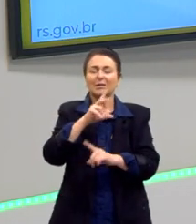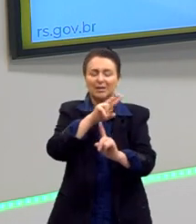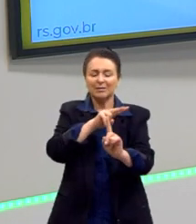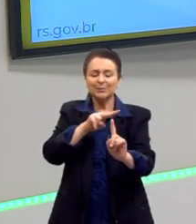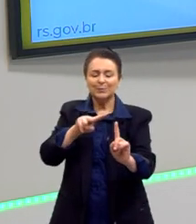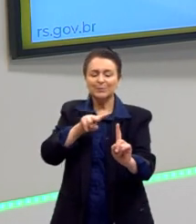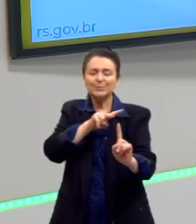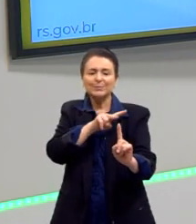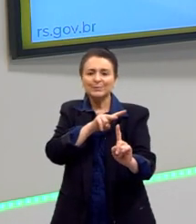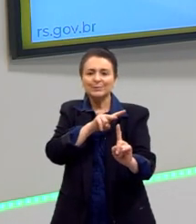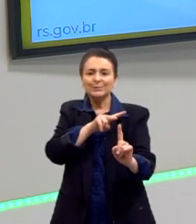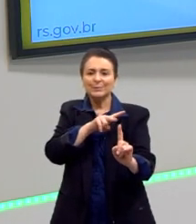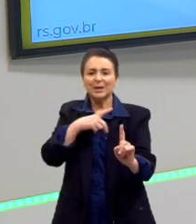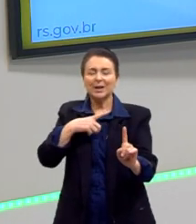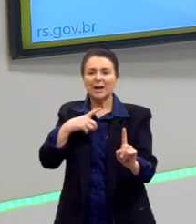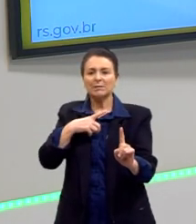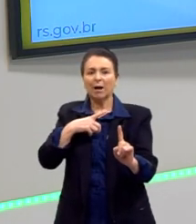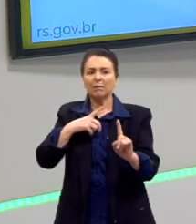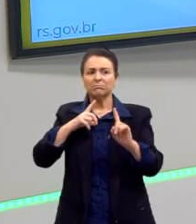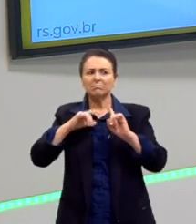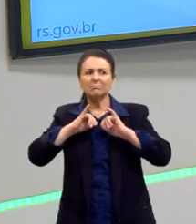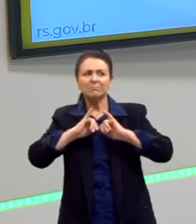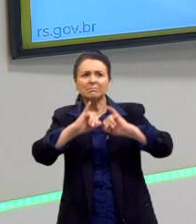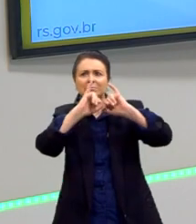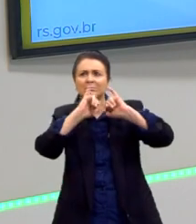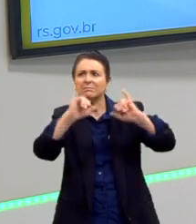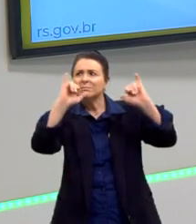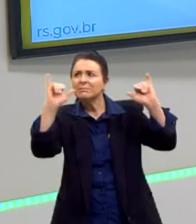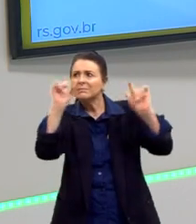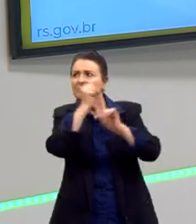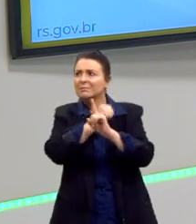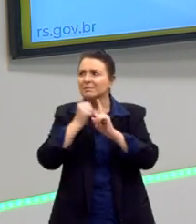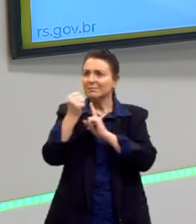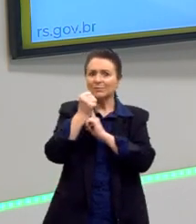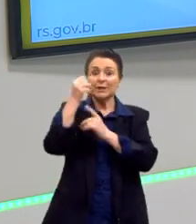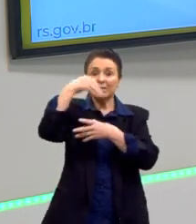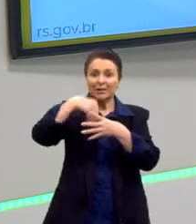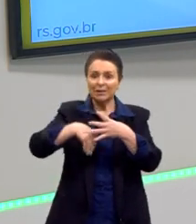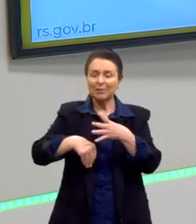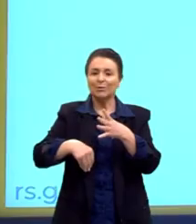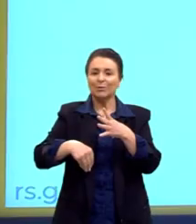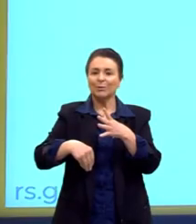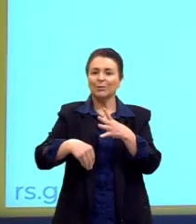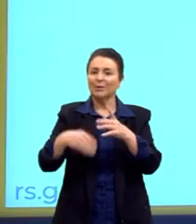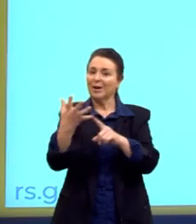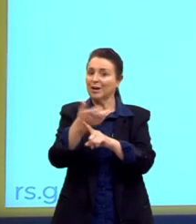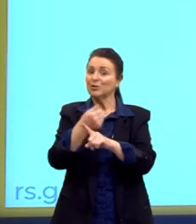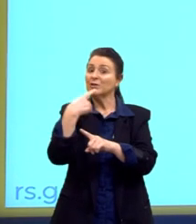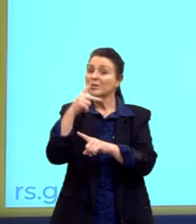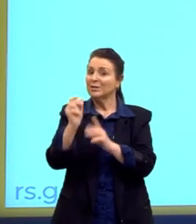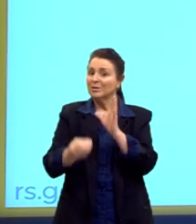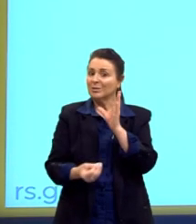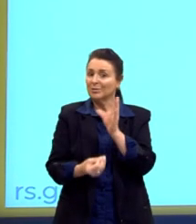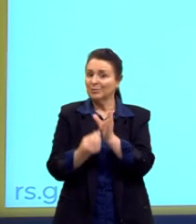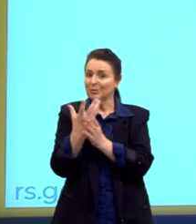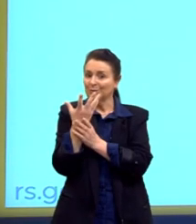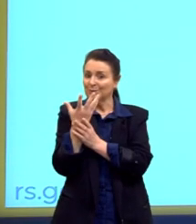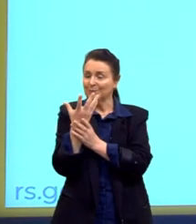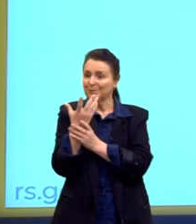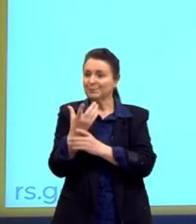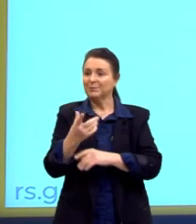perspectiva vai ter essa denúncia social na sua obra de arte aquilo que nós comentavamos antes né